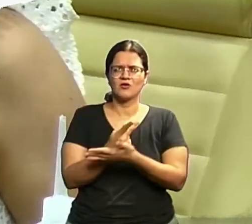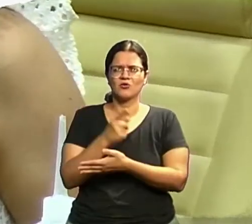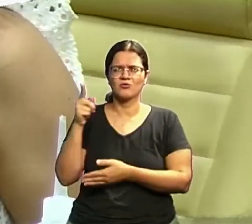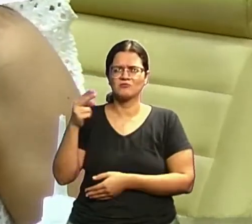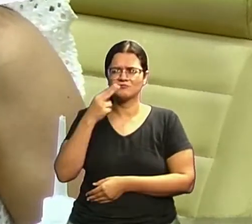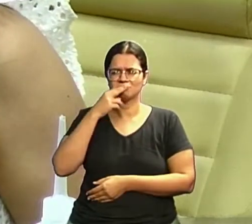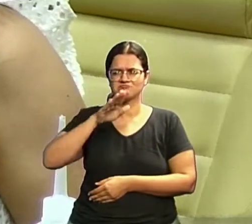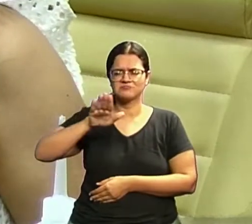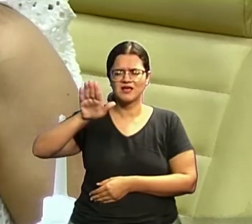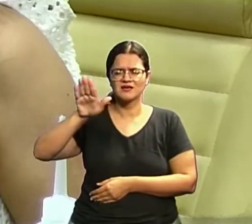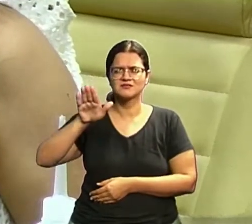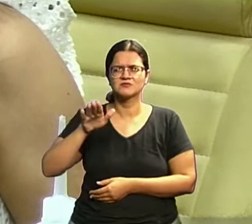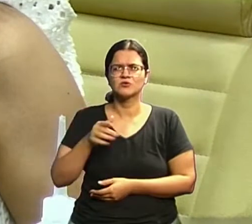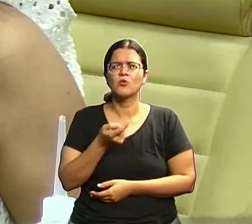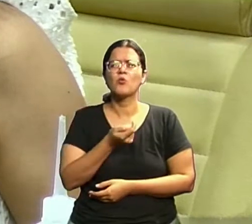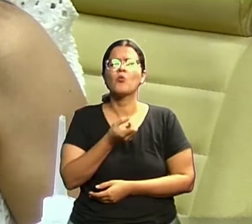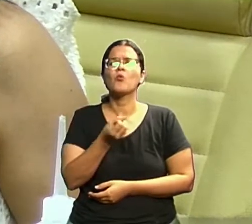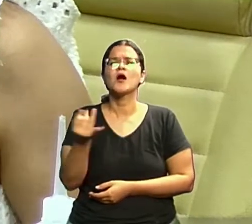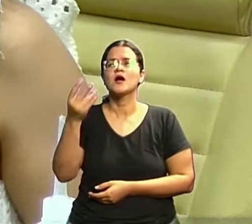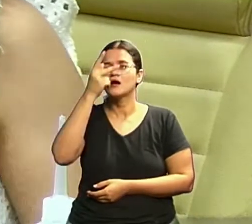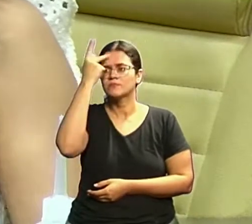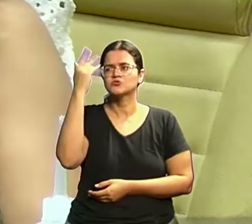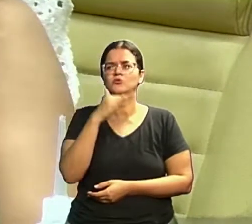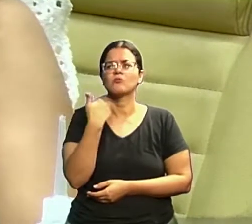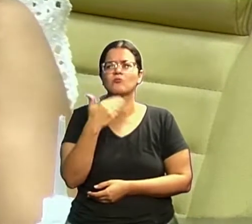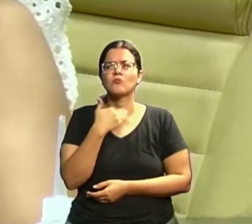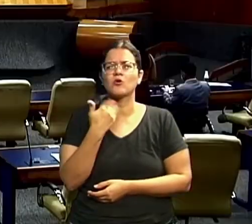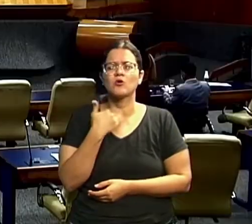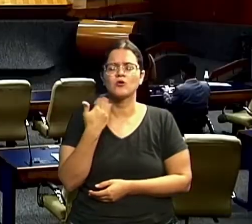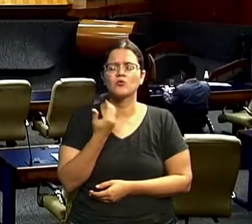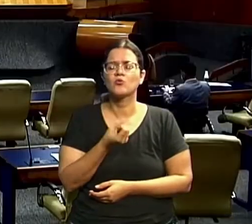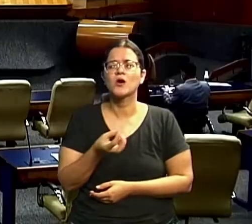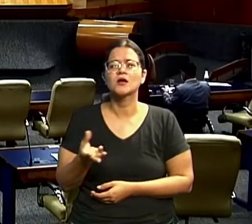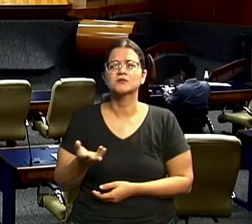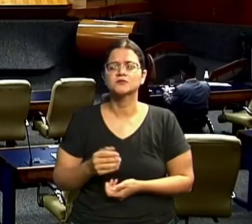foram mortos pelo nazismo? Quantos morreram? Nazismo.